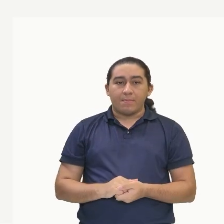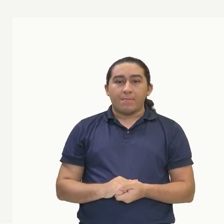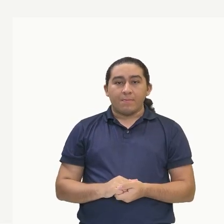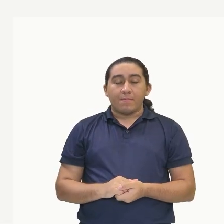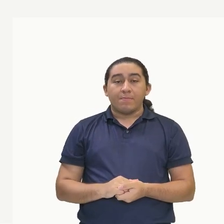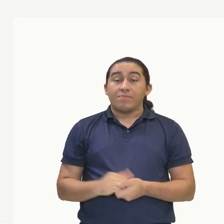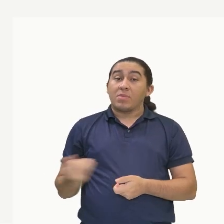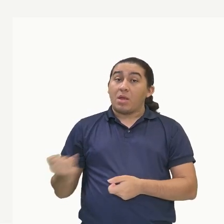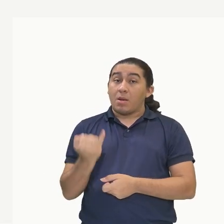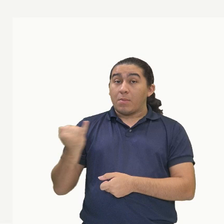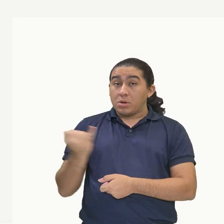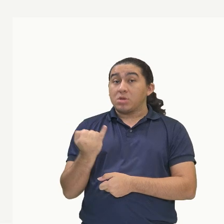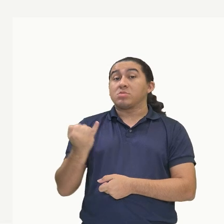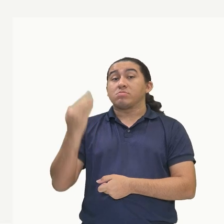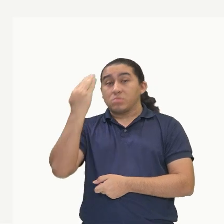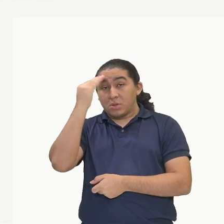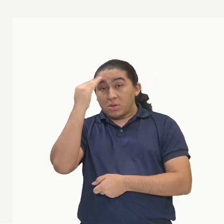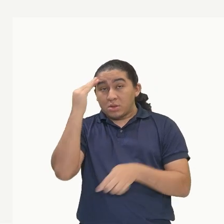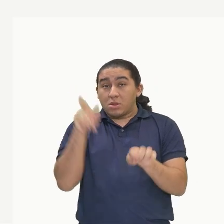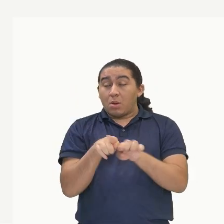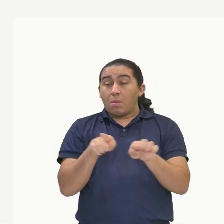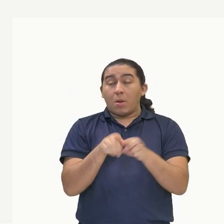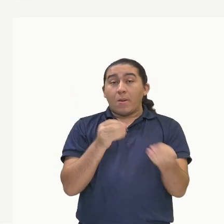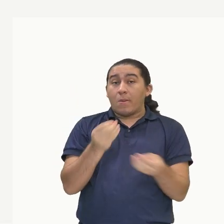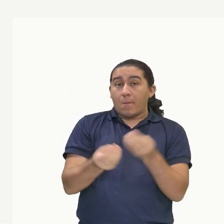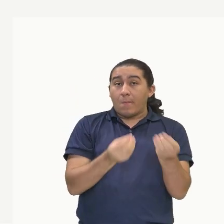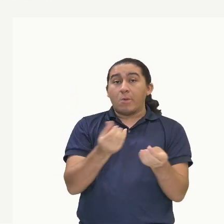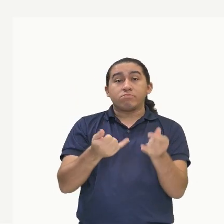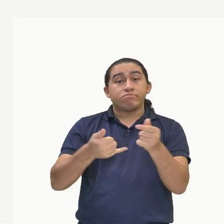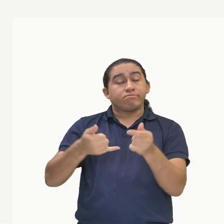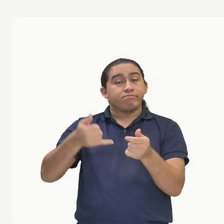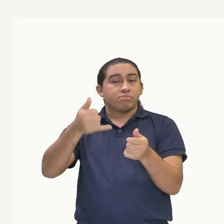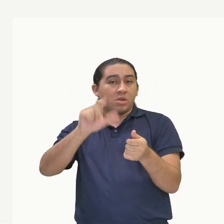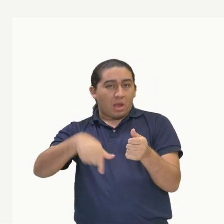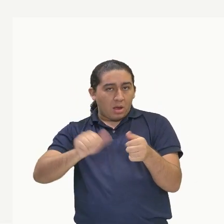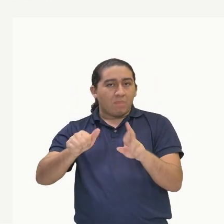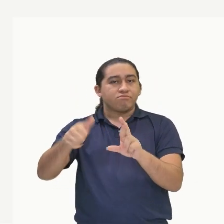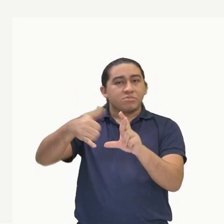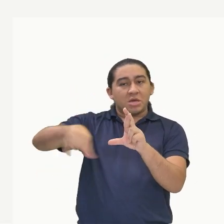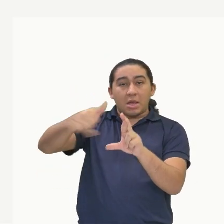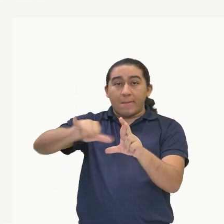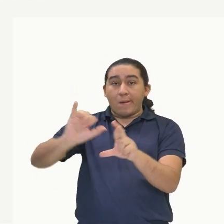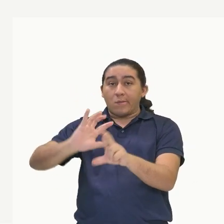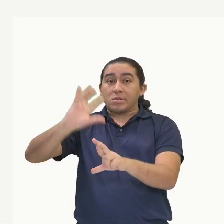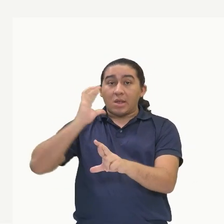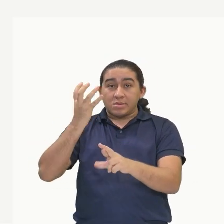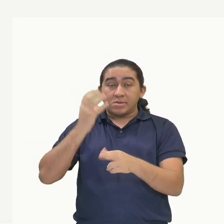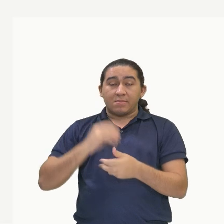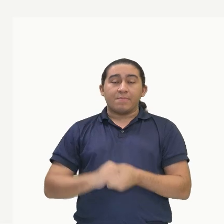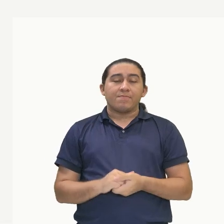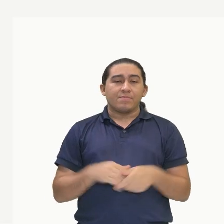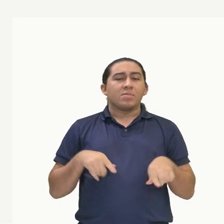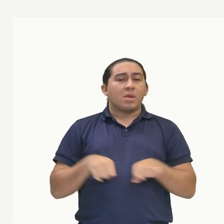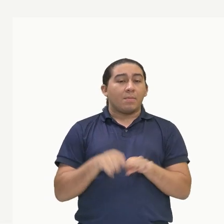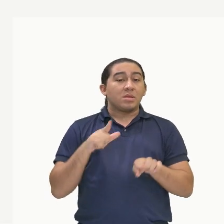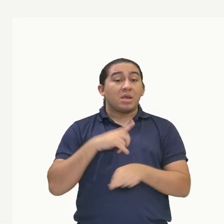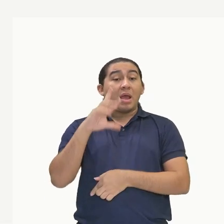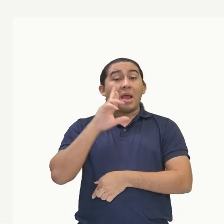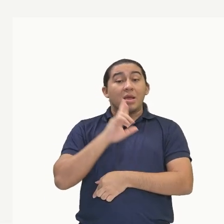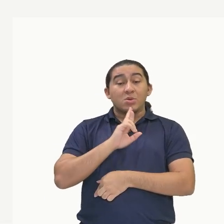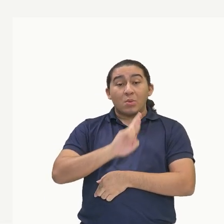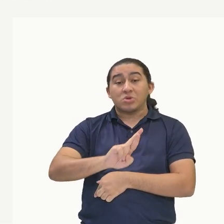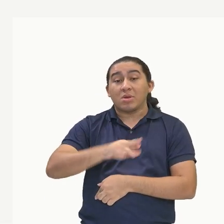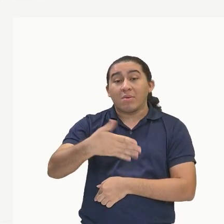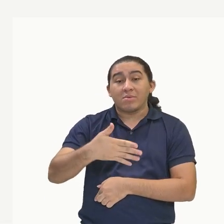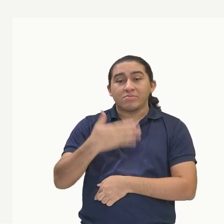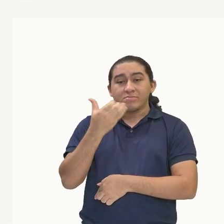as reações químicas acontecem, tá? Então eu já lhe dei tempo suficiente para chegar à resposta, que é